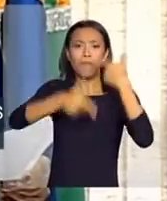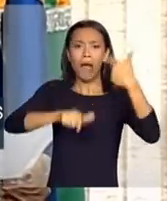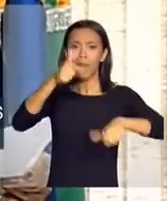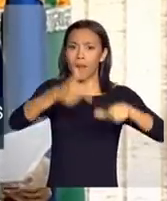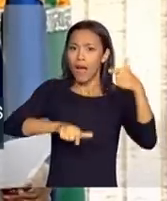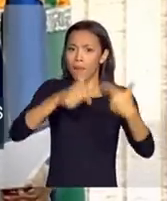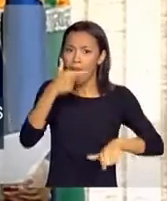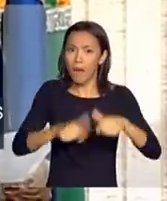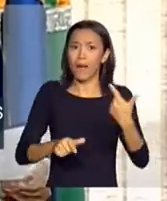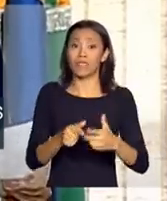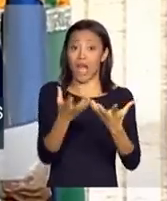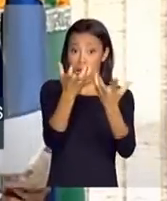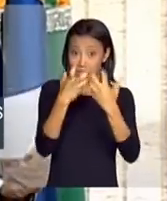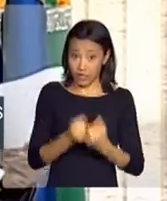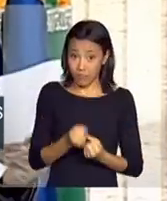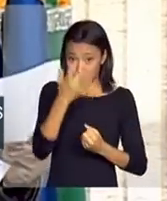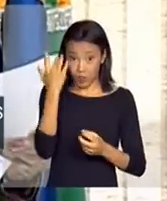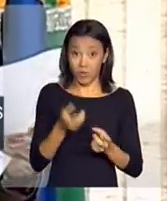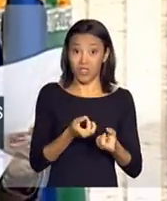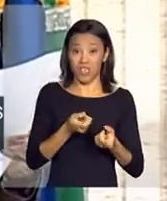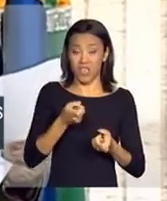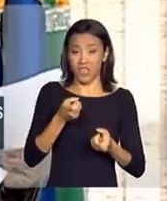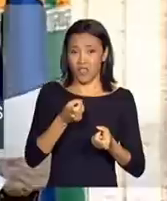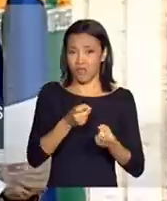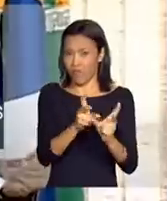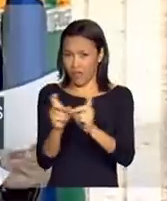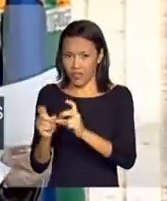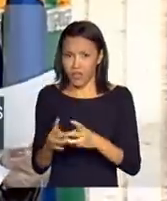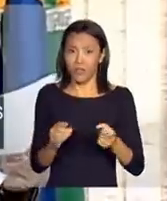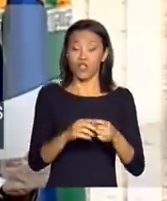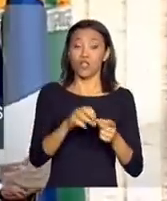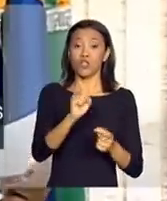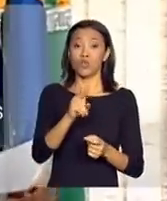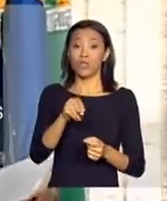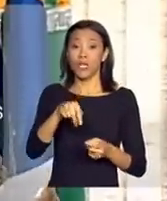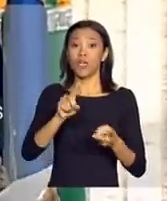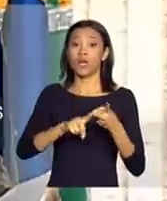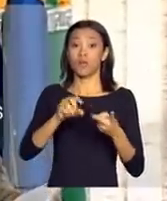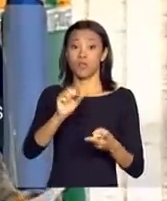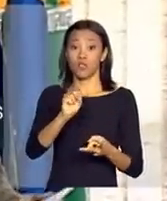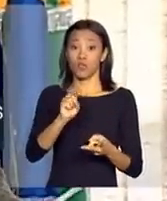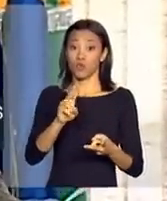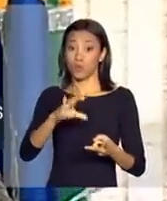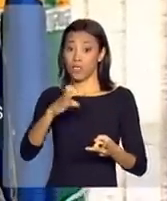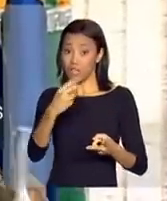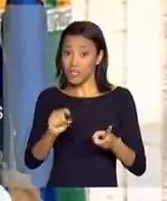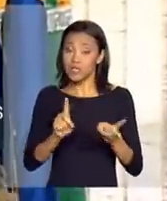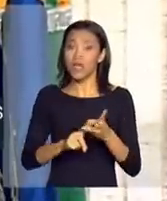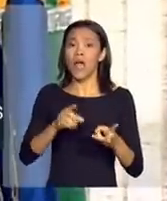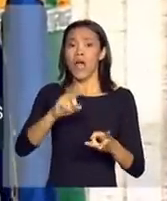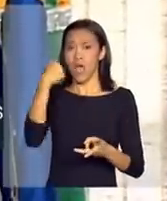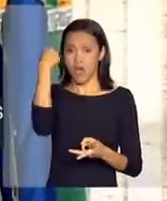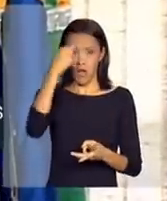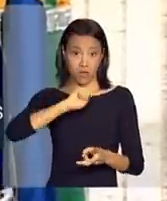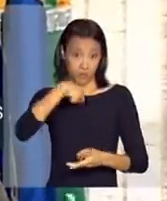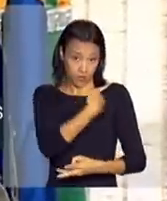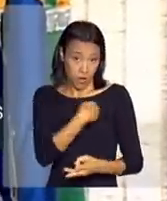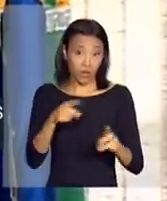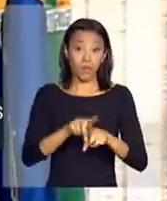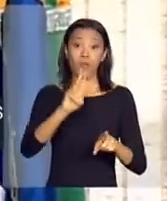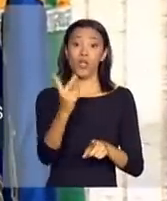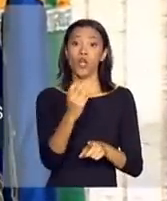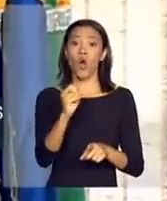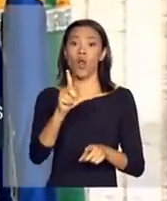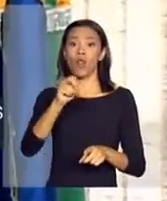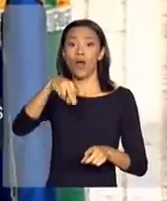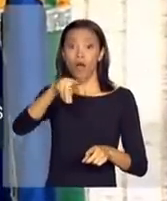pessoas traficadas do Brasil foram Suriname Suíça Espanha e Holanda mais informações sobre este